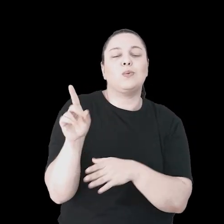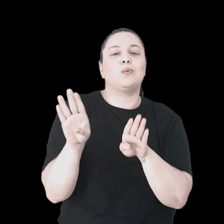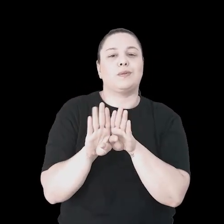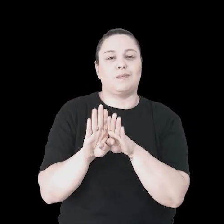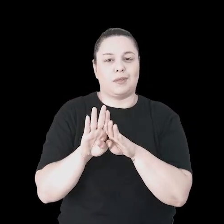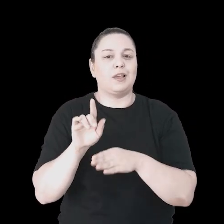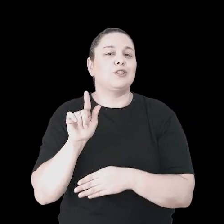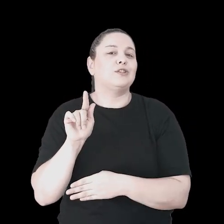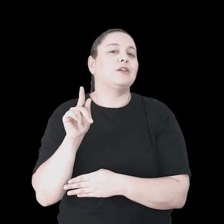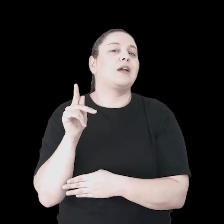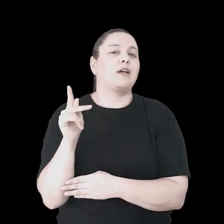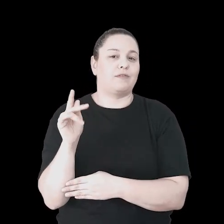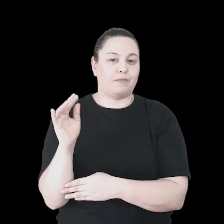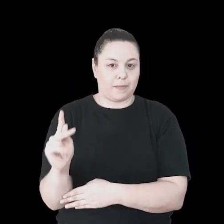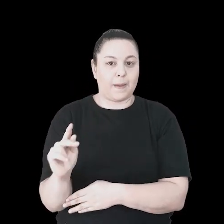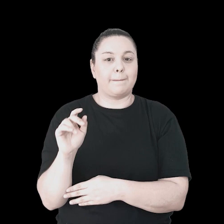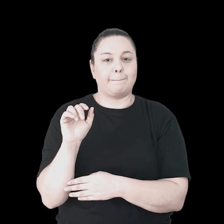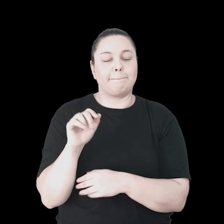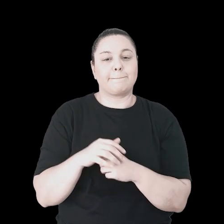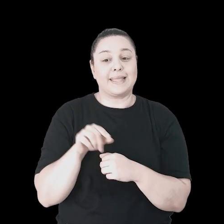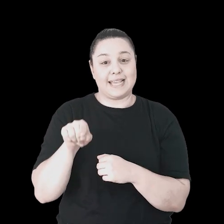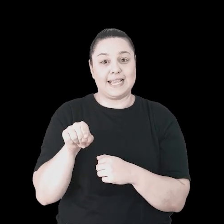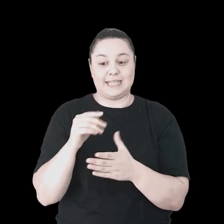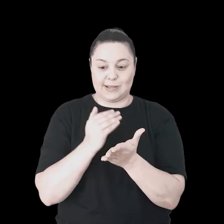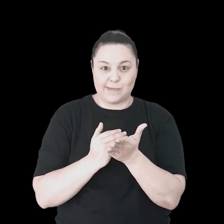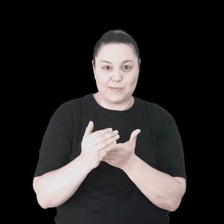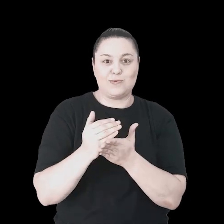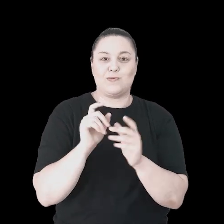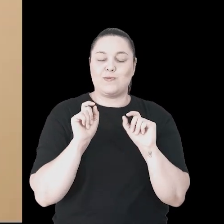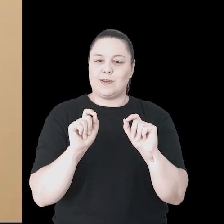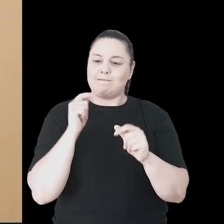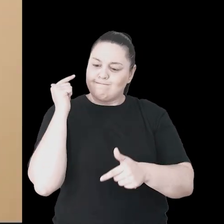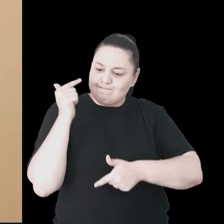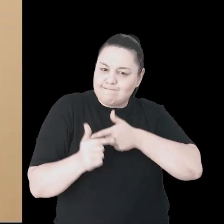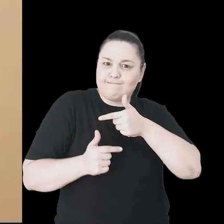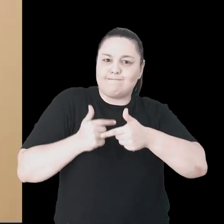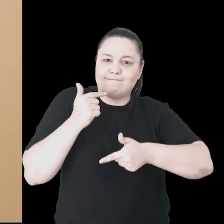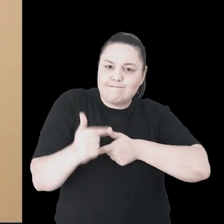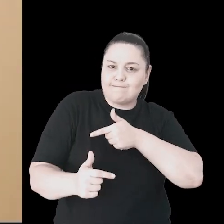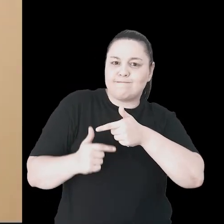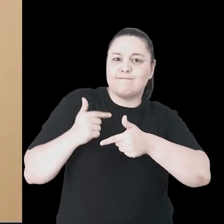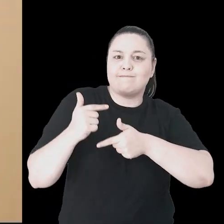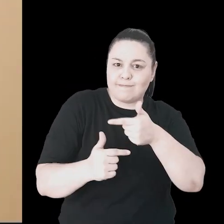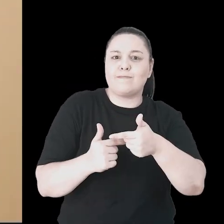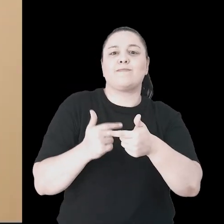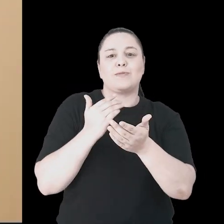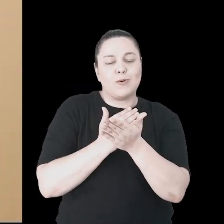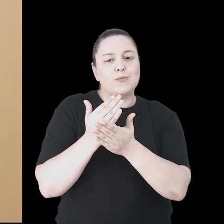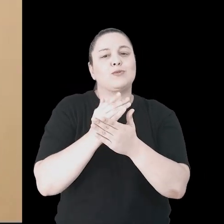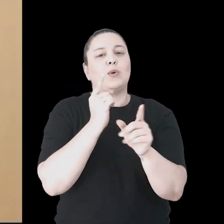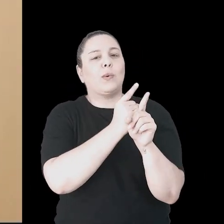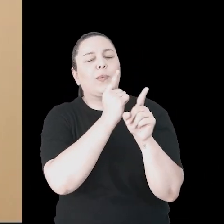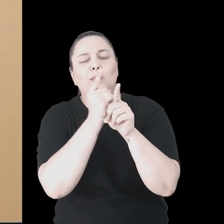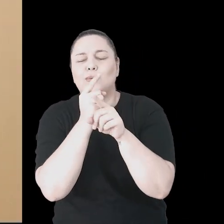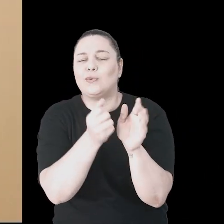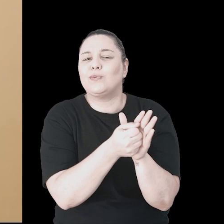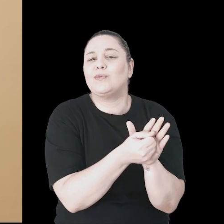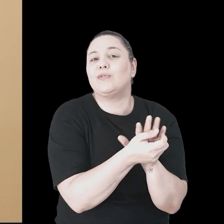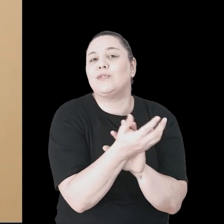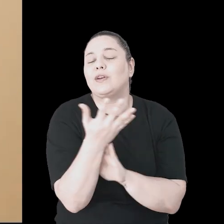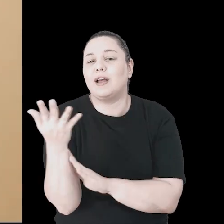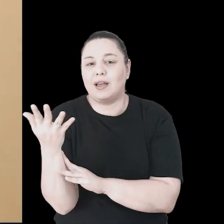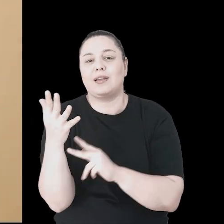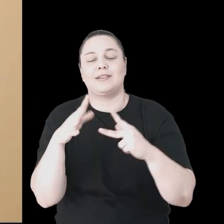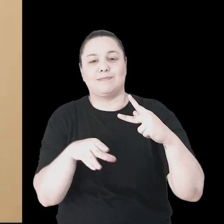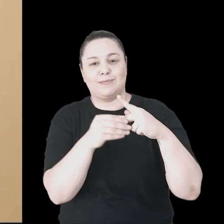azul fluorescente da GFP. Esse foi o início de um enorme programa de trabalho que resultou no desenvolvimento de